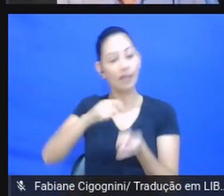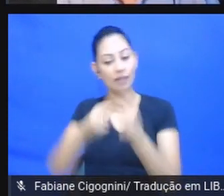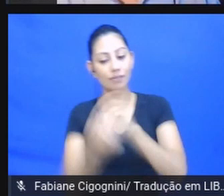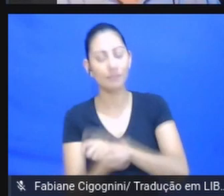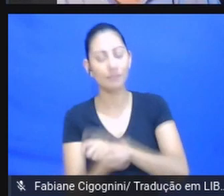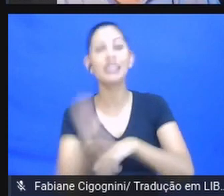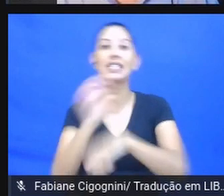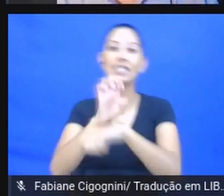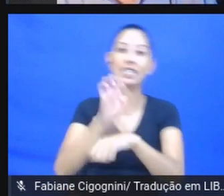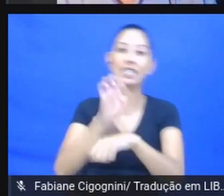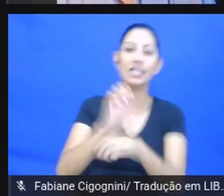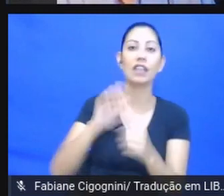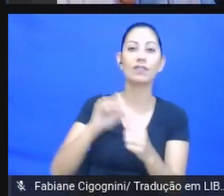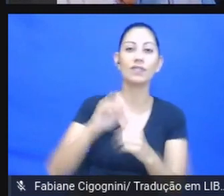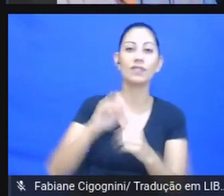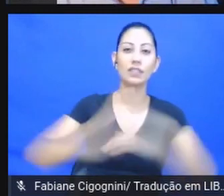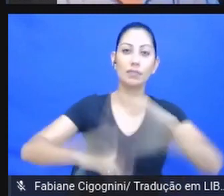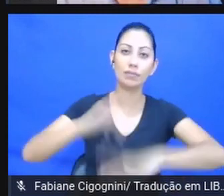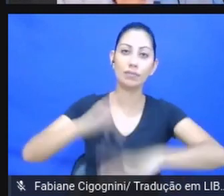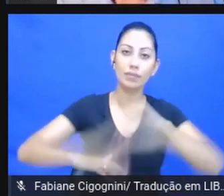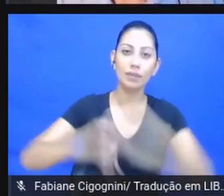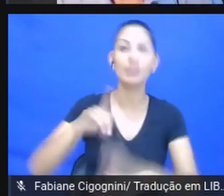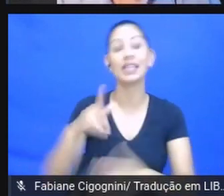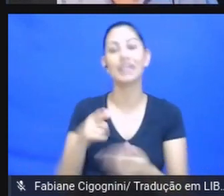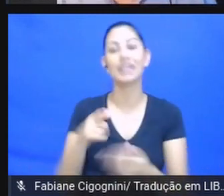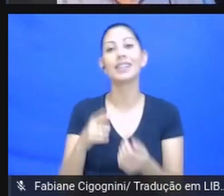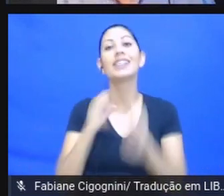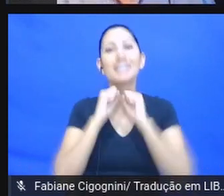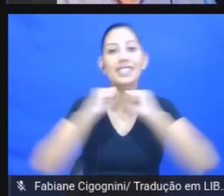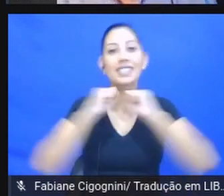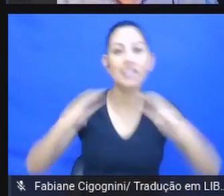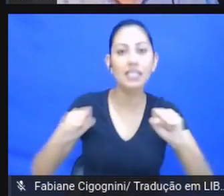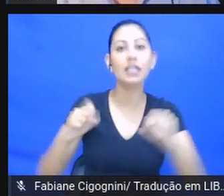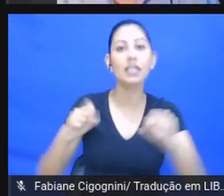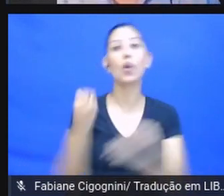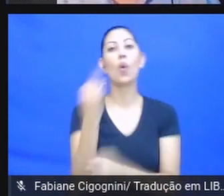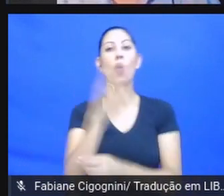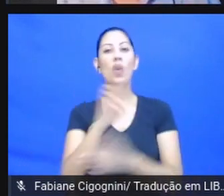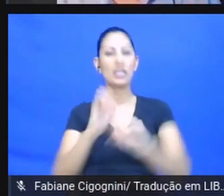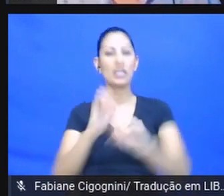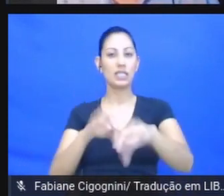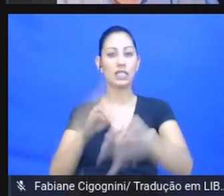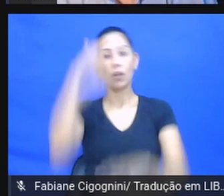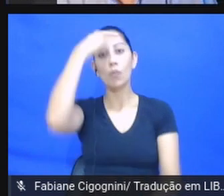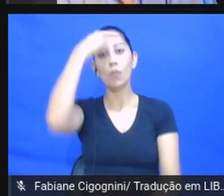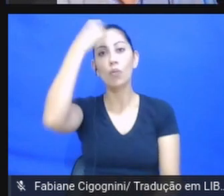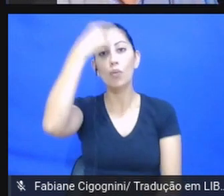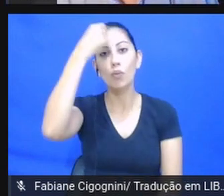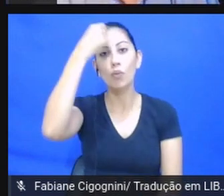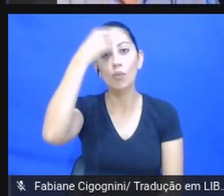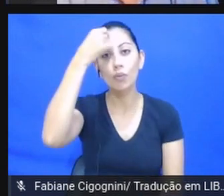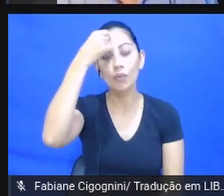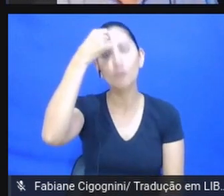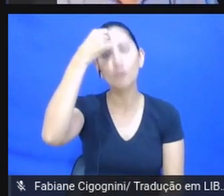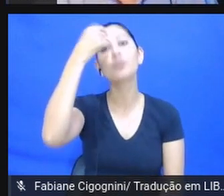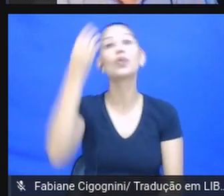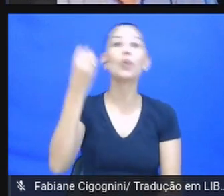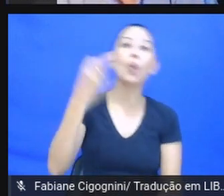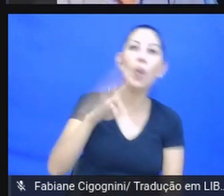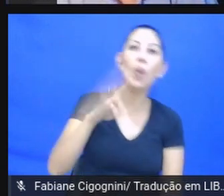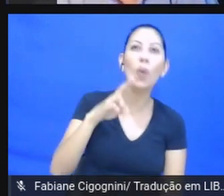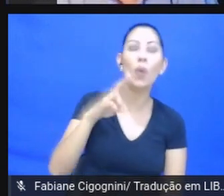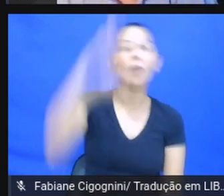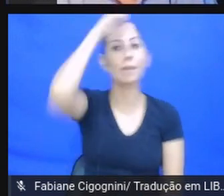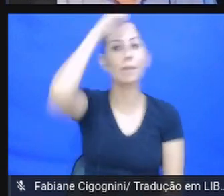estadual, secretarias de Estado, também ensino municipal, universidades públicas em